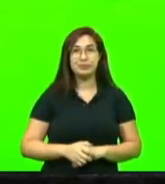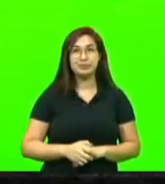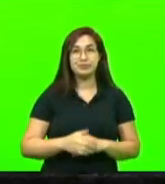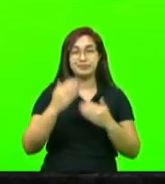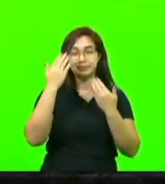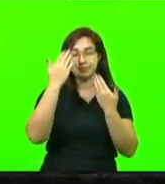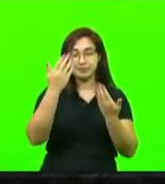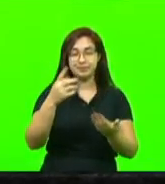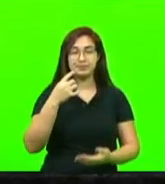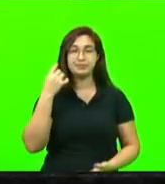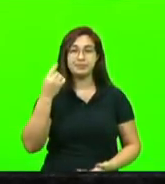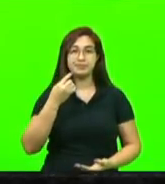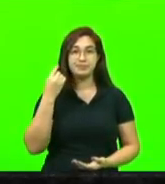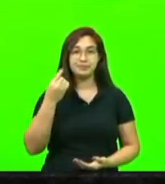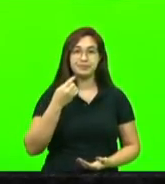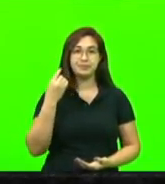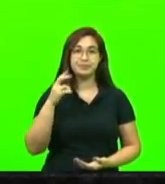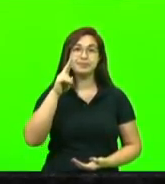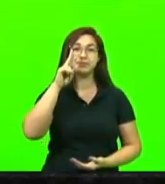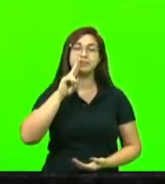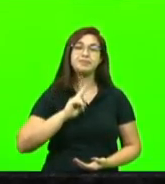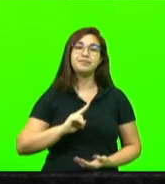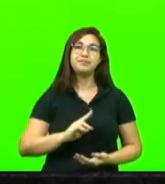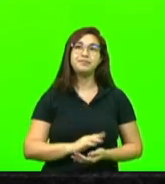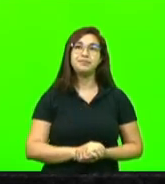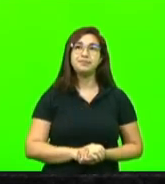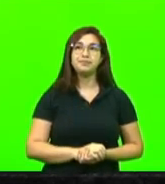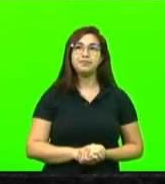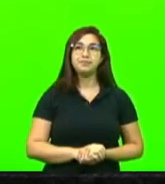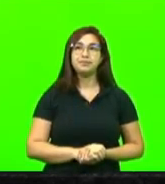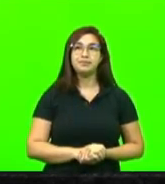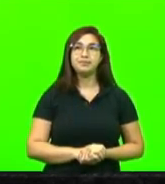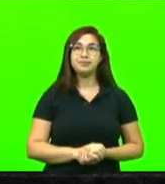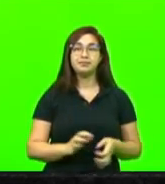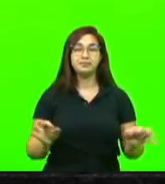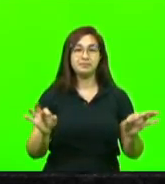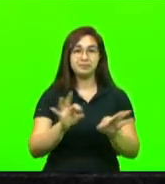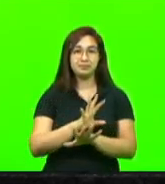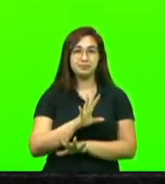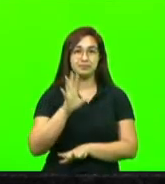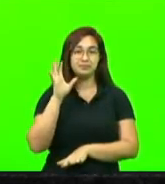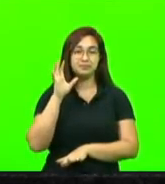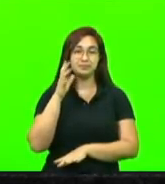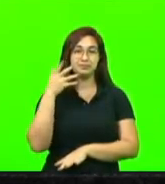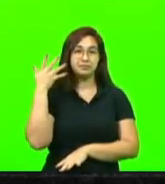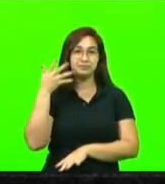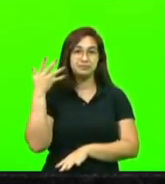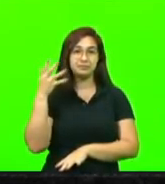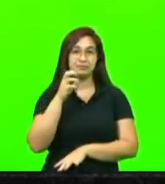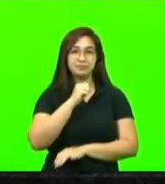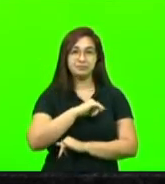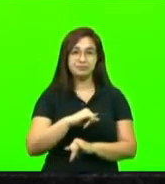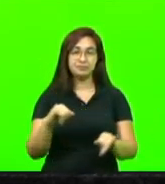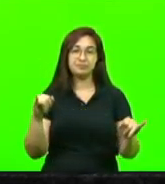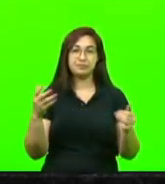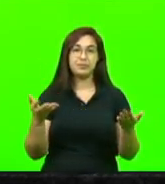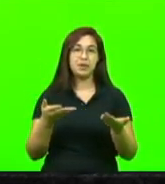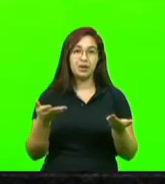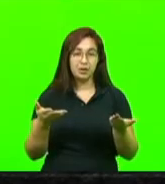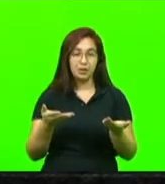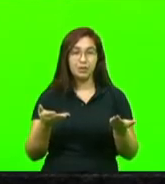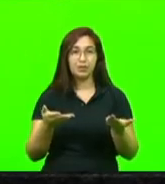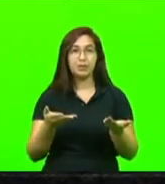Obrigado, deputado Ivan Nats. Fim das breves comunicações, entramos no horário